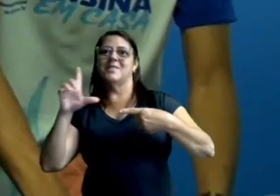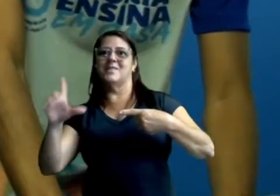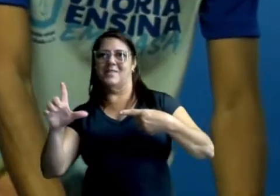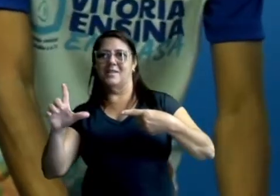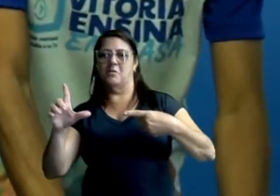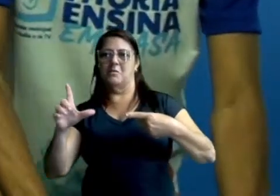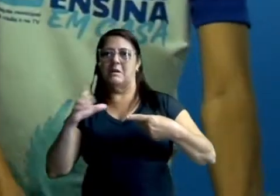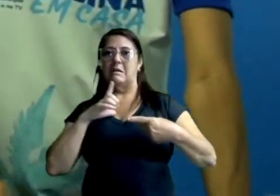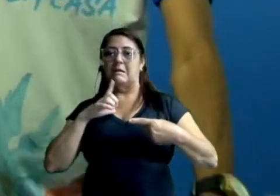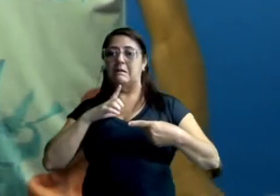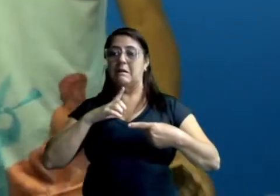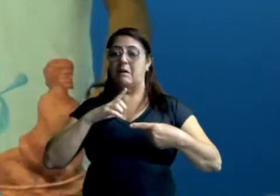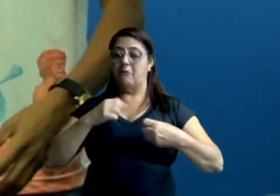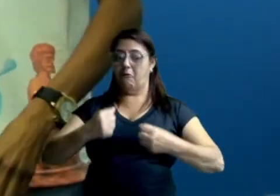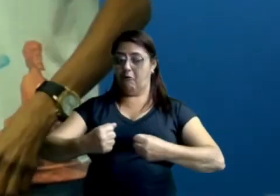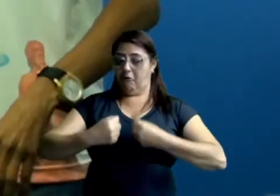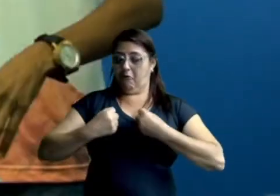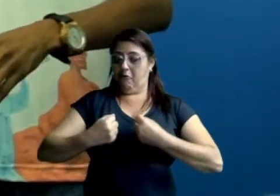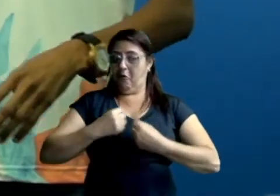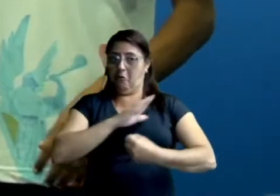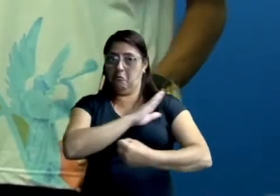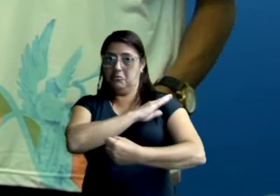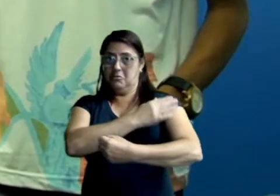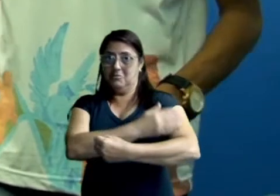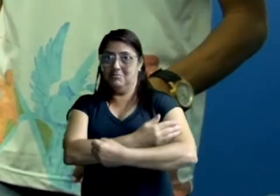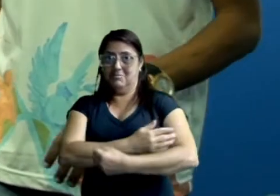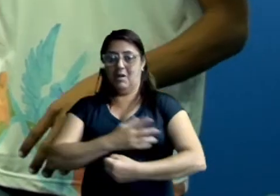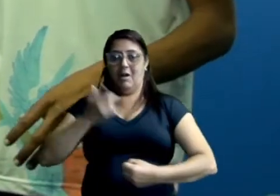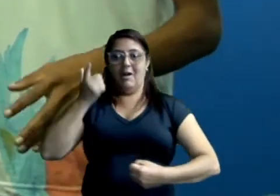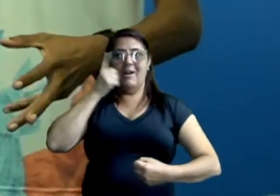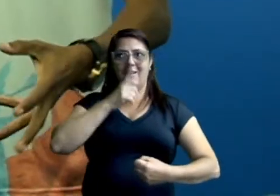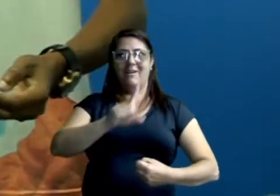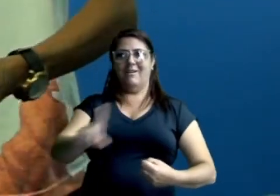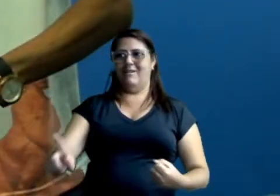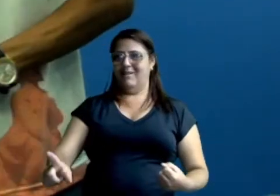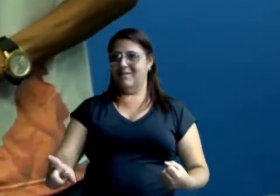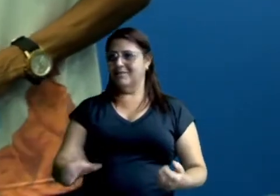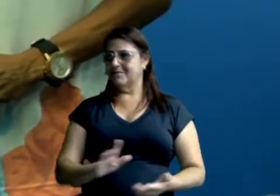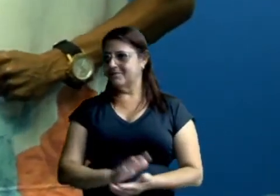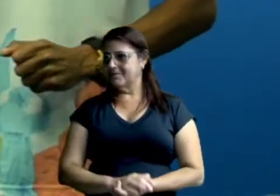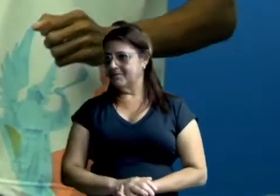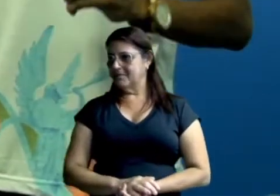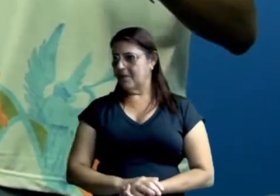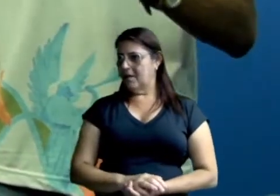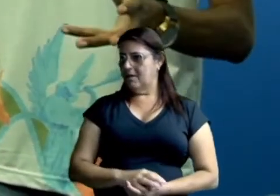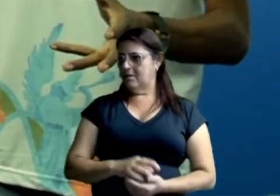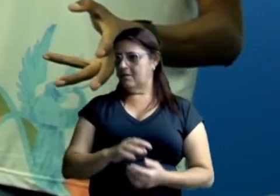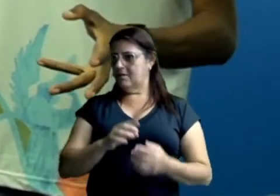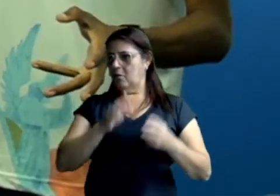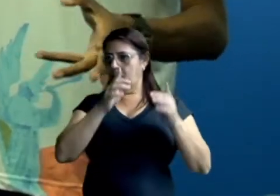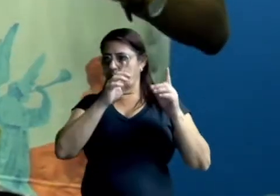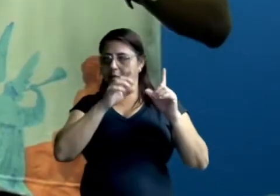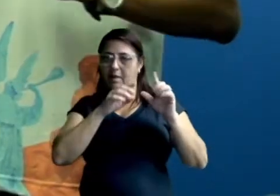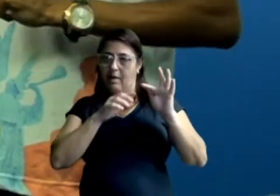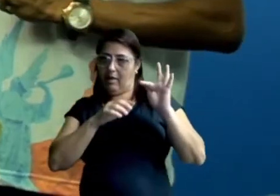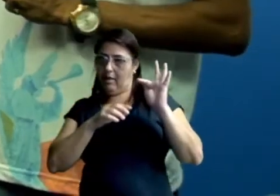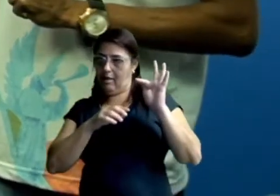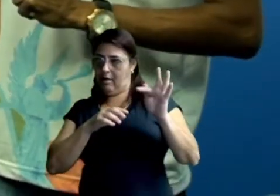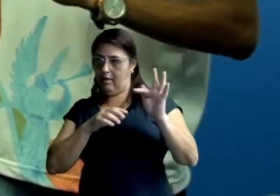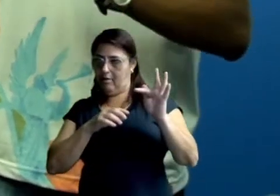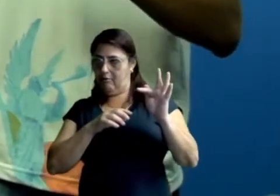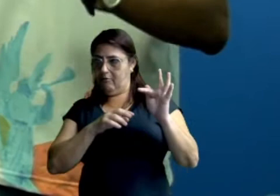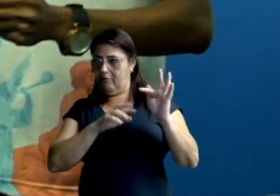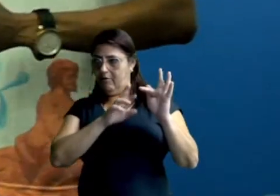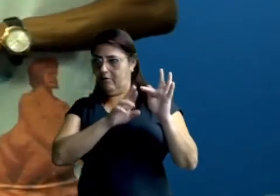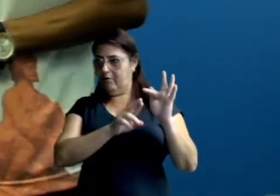bom? Beleza? Então, nesse caso aqui, a força resultante é o quê? Será o módulo de F de